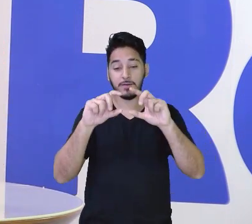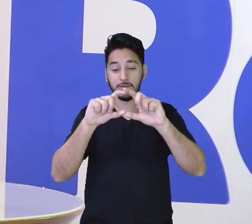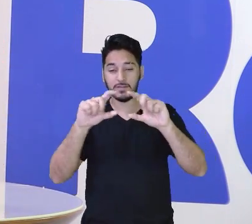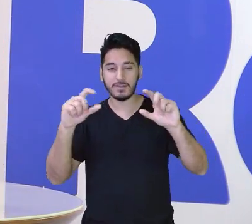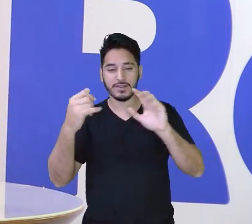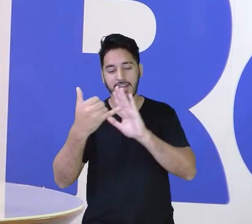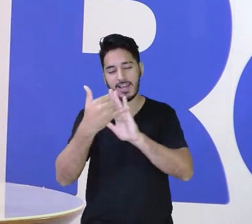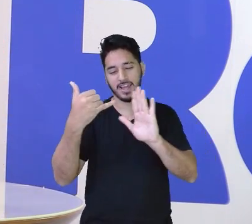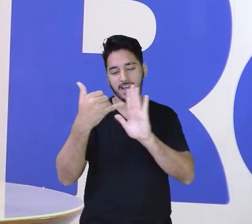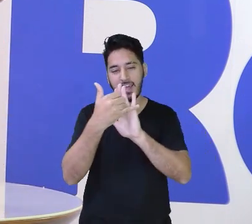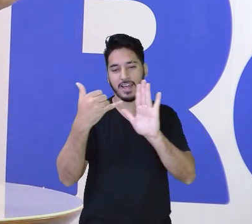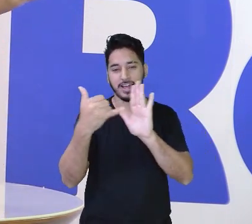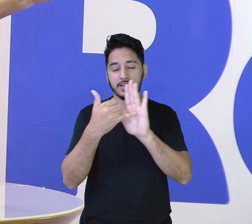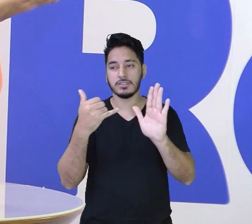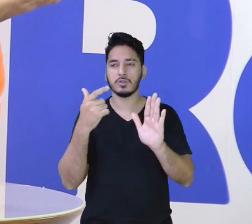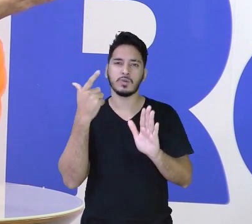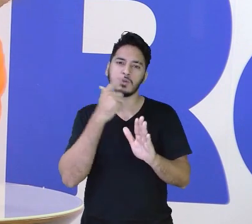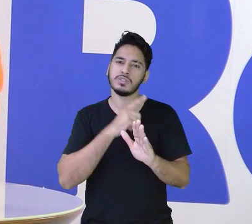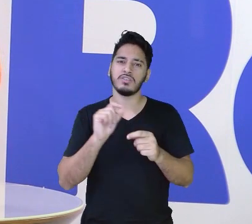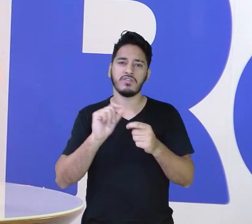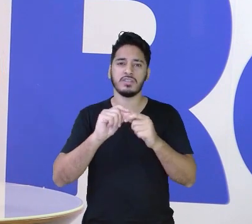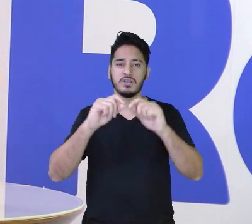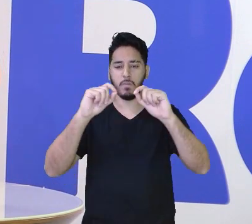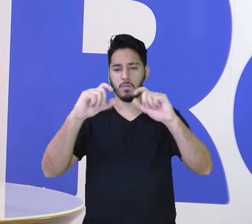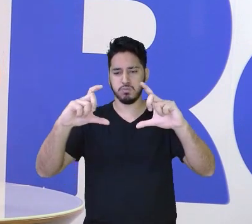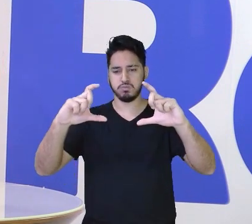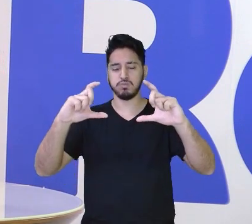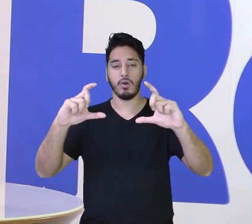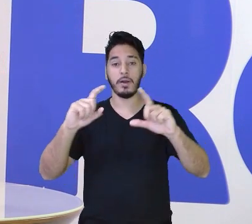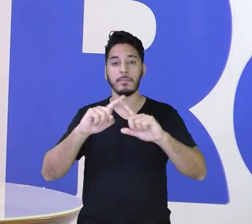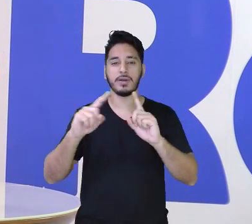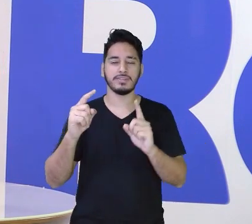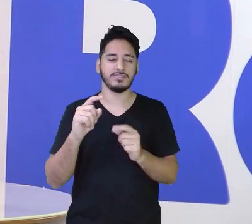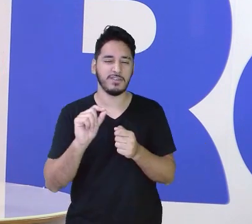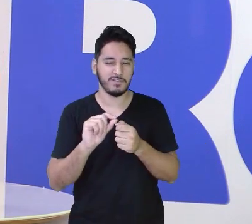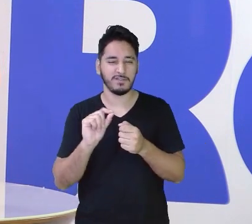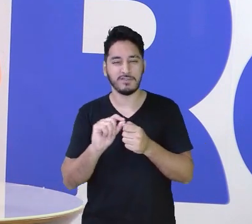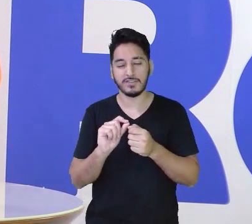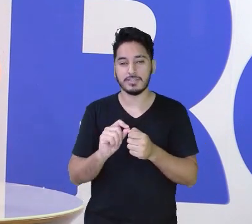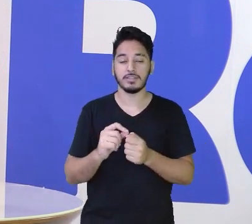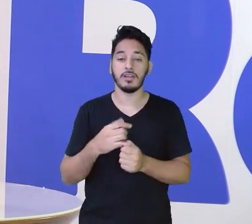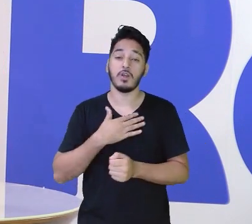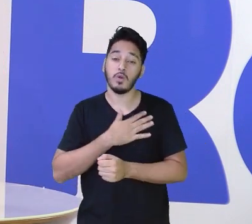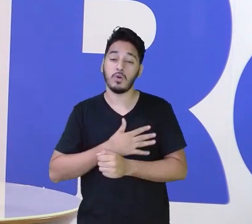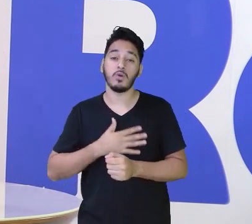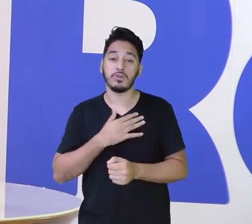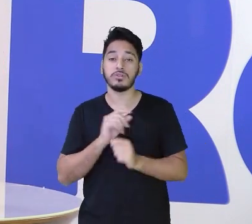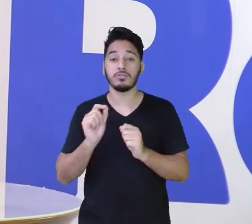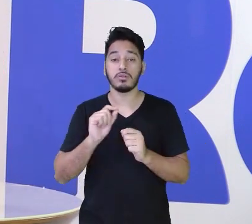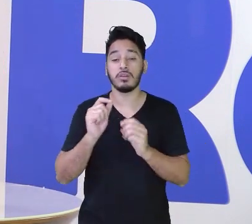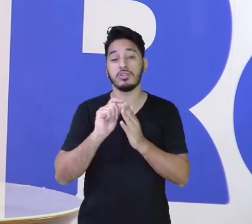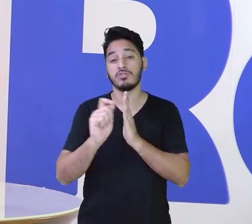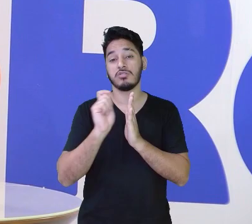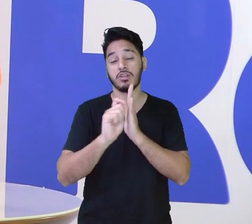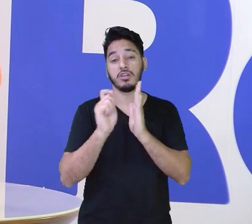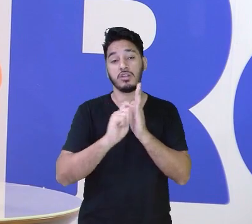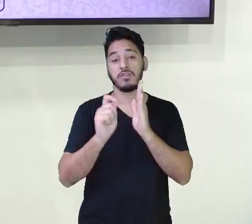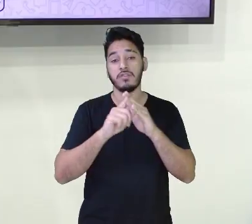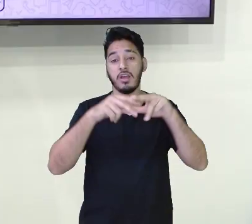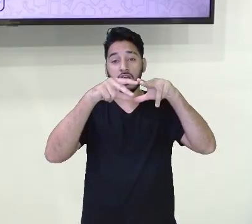estrofe não, né? Porque no ao vivo não dava para construir uma estrofe. Mas eu ainda ensaiei uns versos. Eu gosto de escrever cordel.